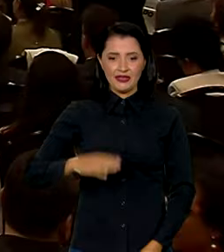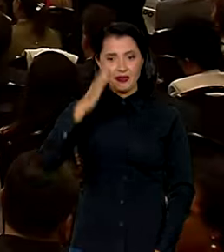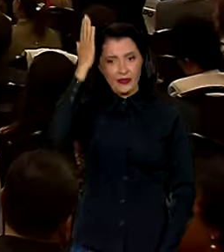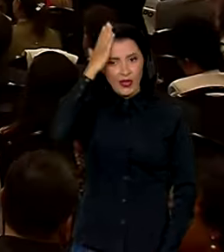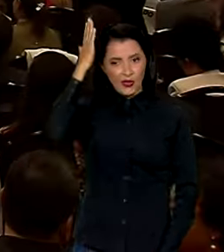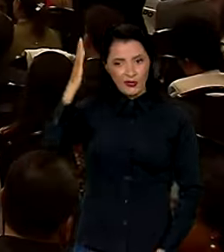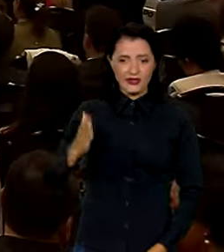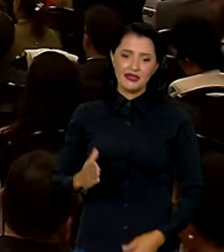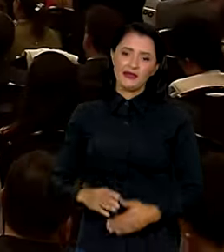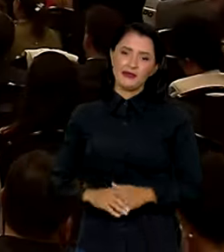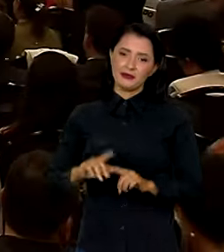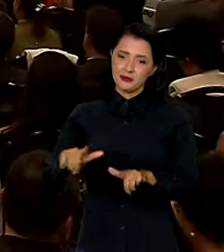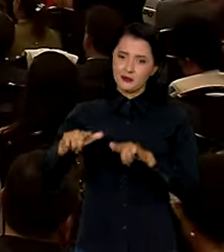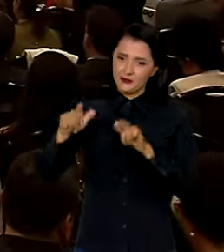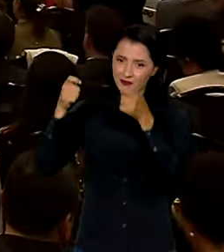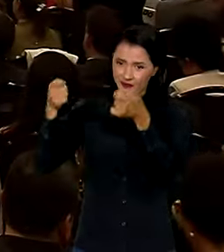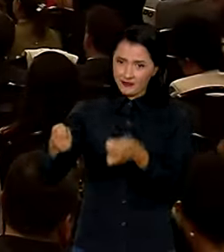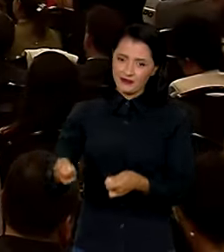Santos.